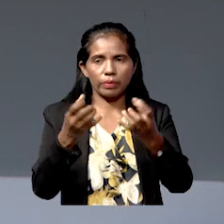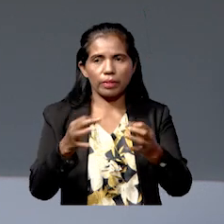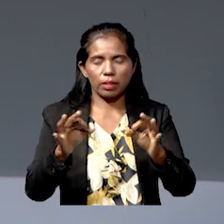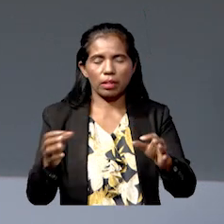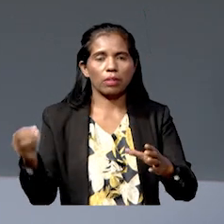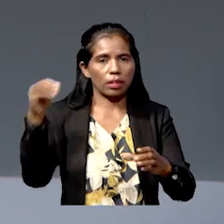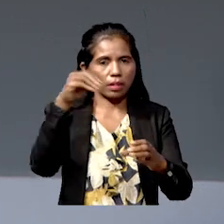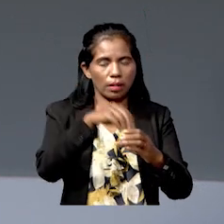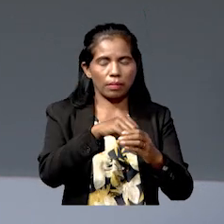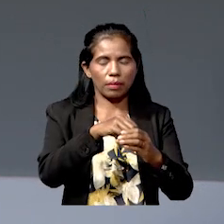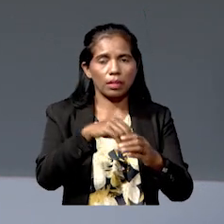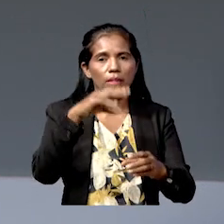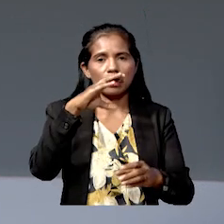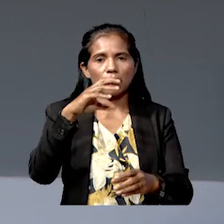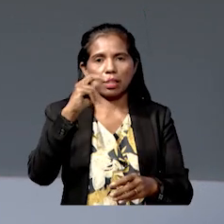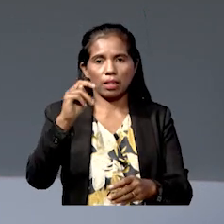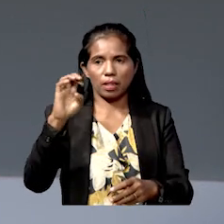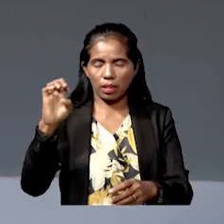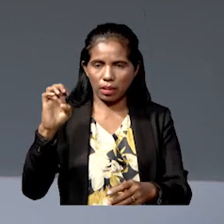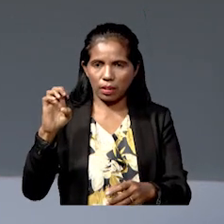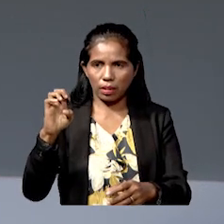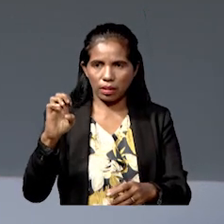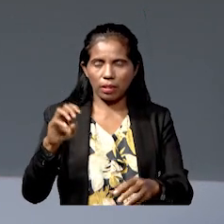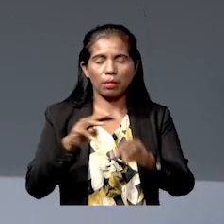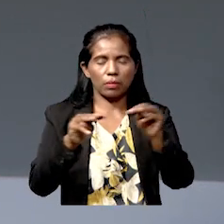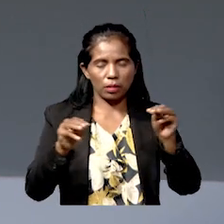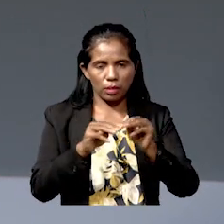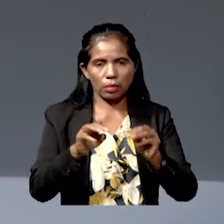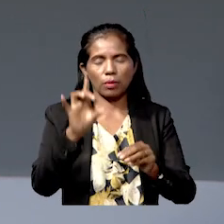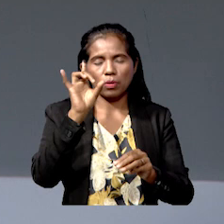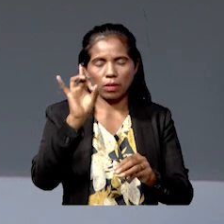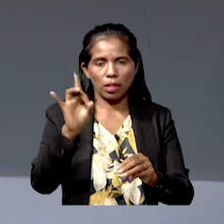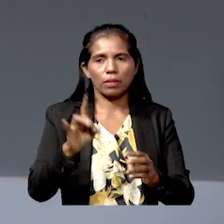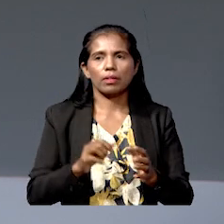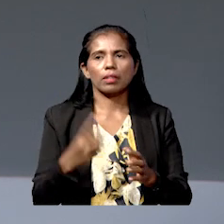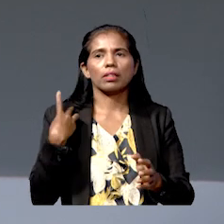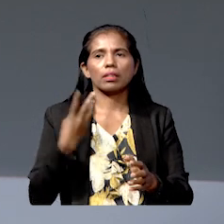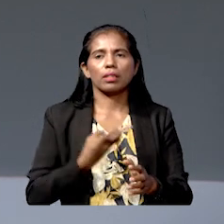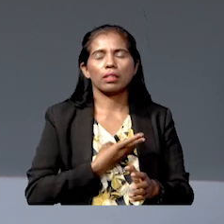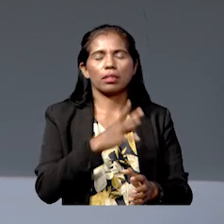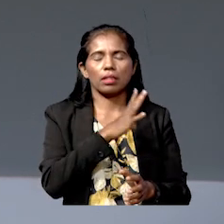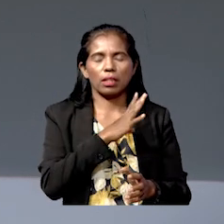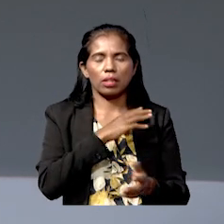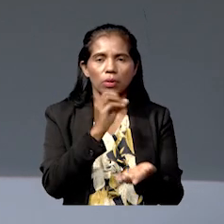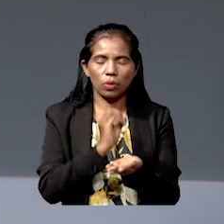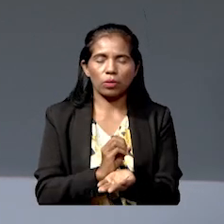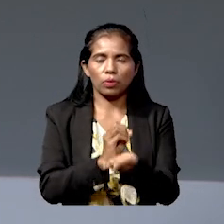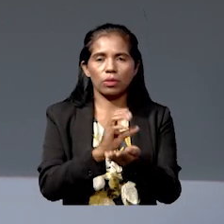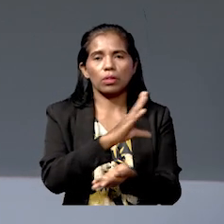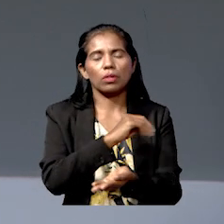né, a CNN, né, e o municipal, sim. E também está o Real ou está o